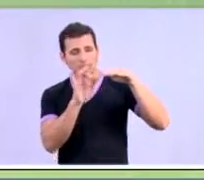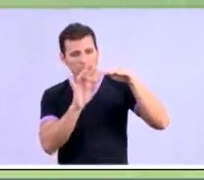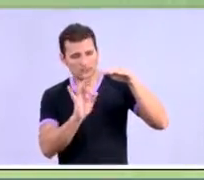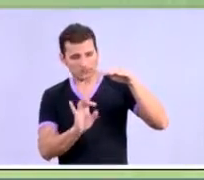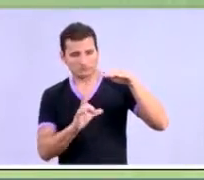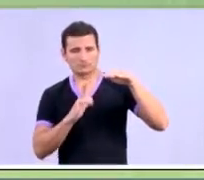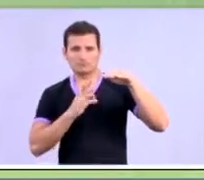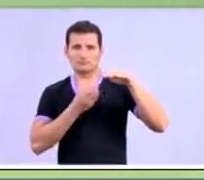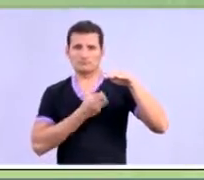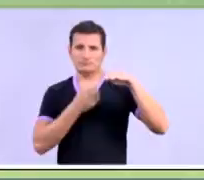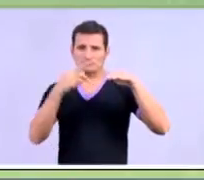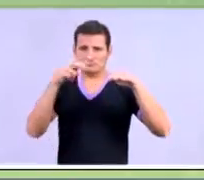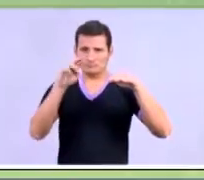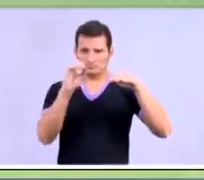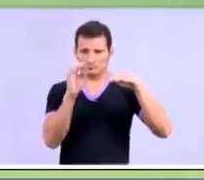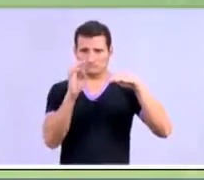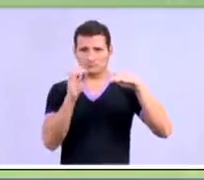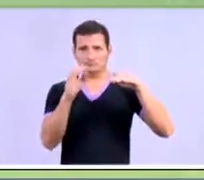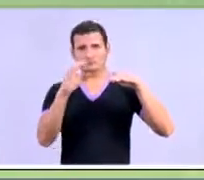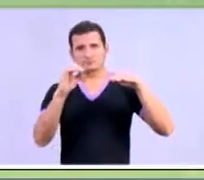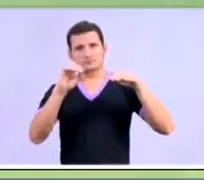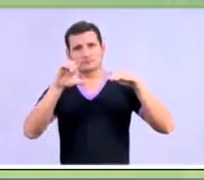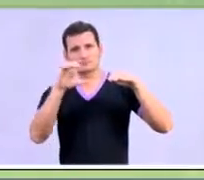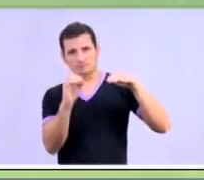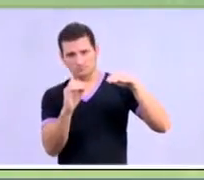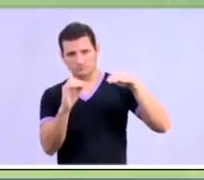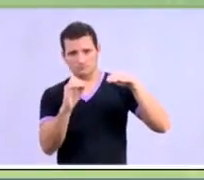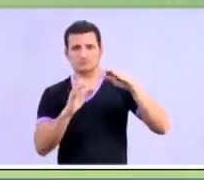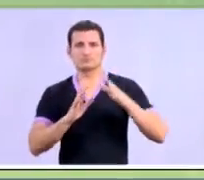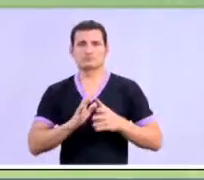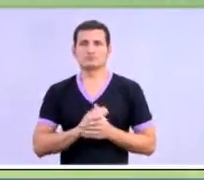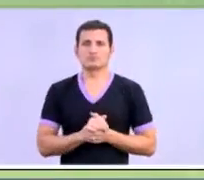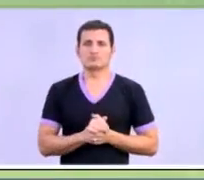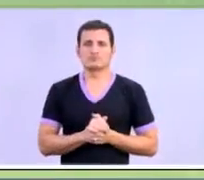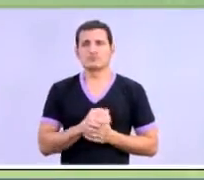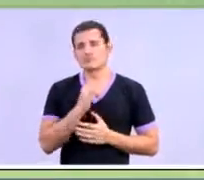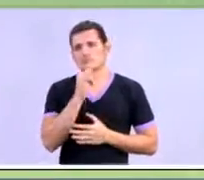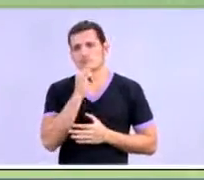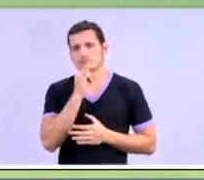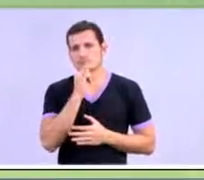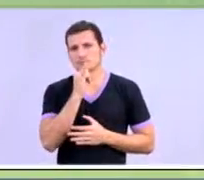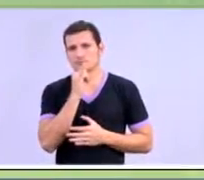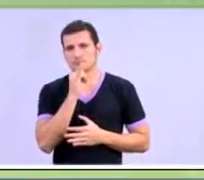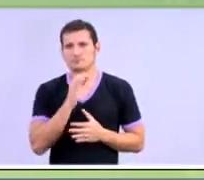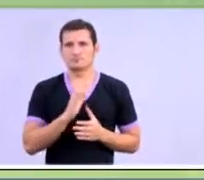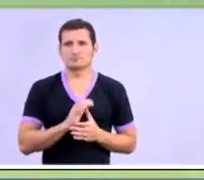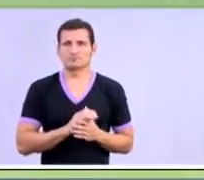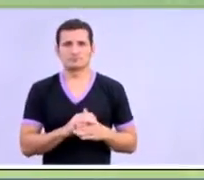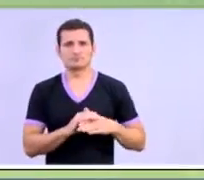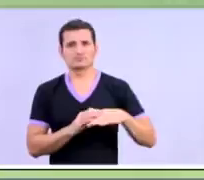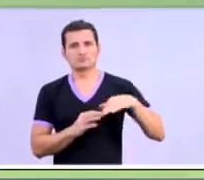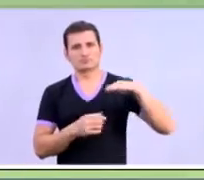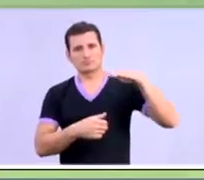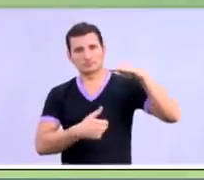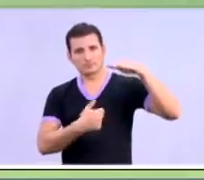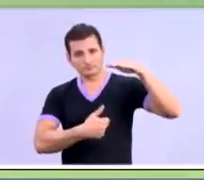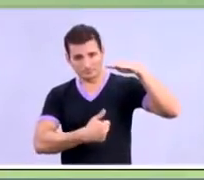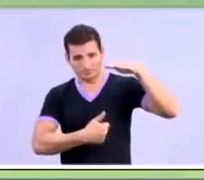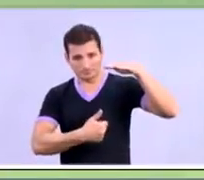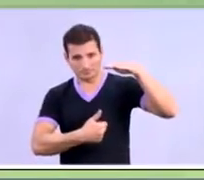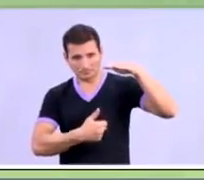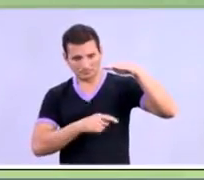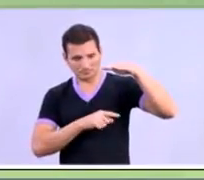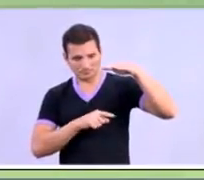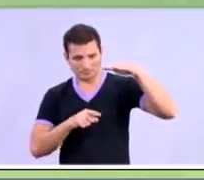que a mudança de um deles não impactava nas outras. Por exemplo, vamos pegar aqui na camada 1, ok?